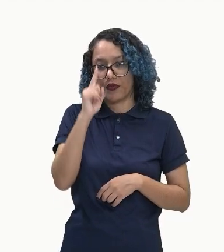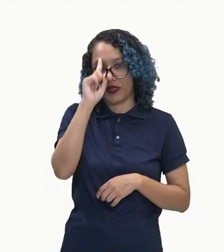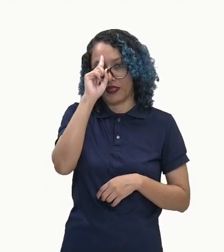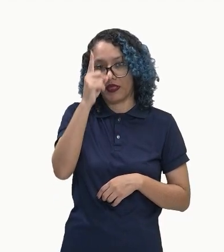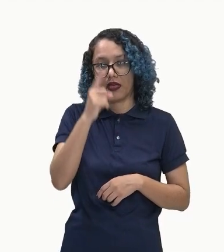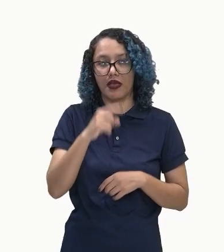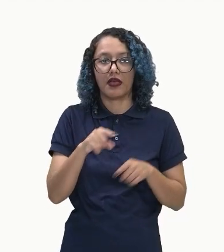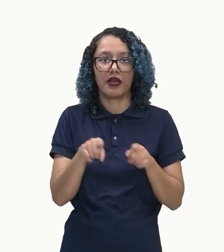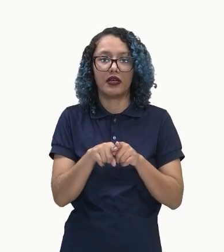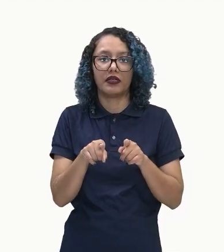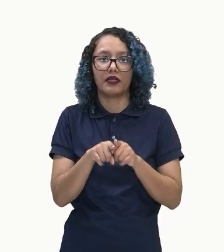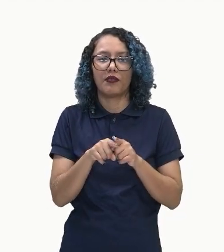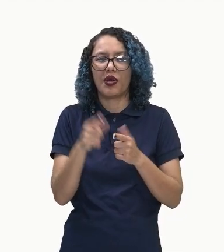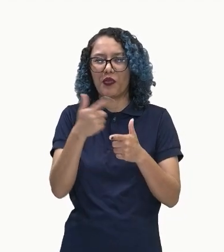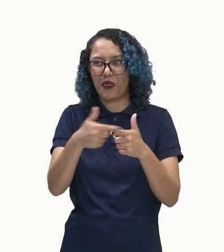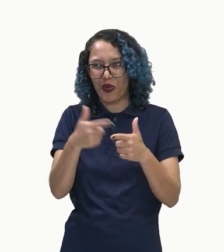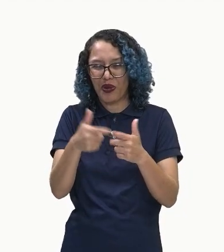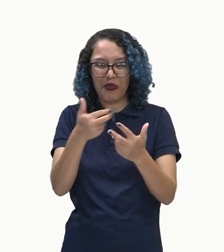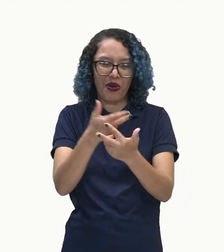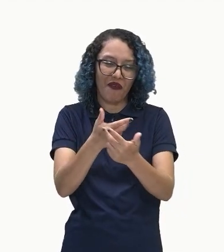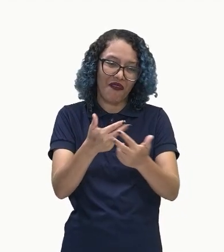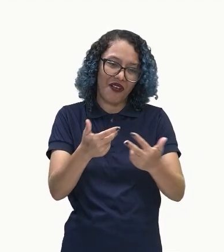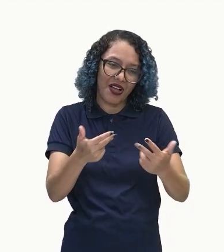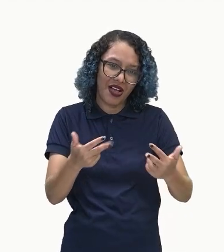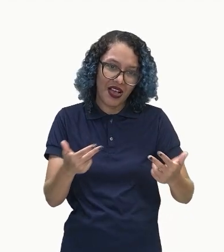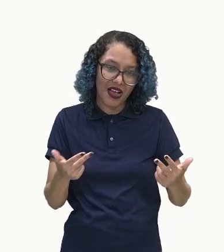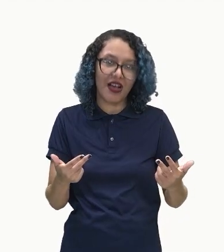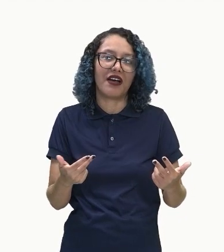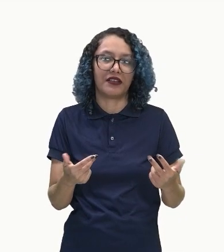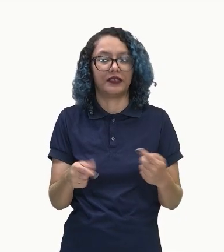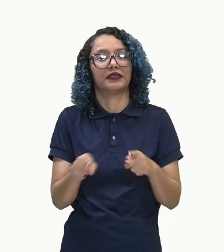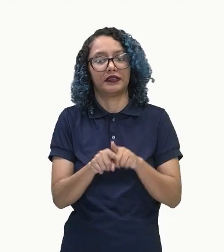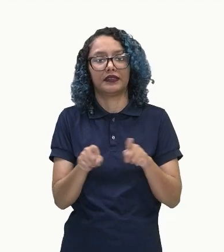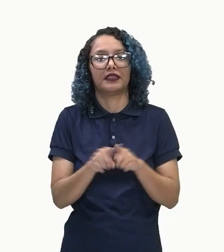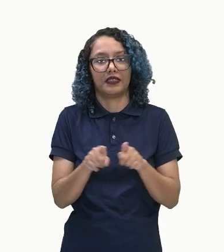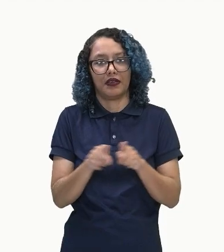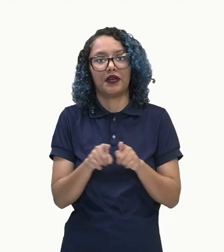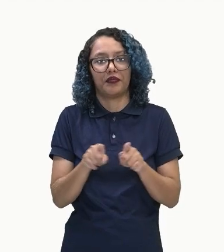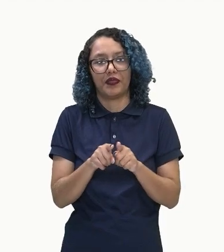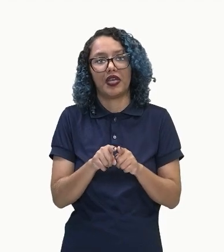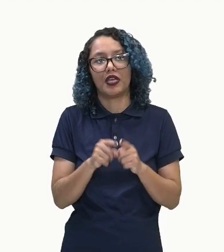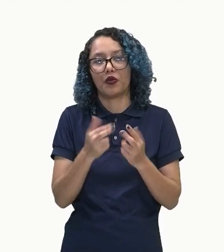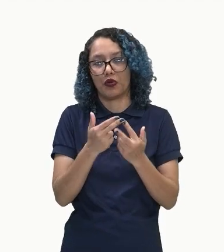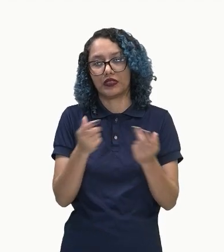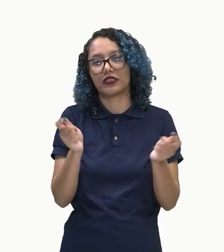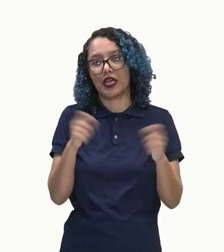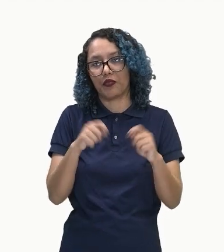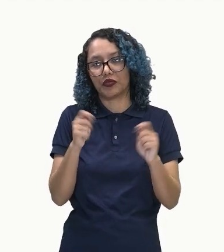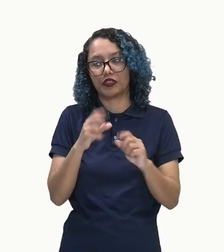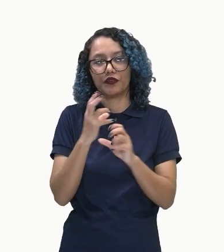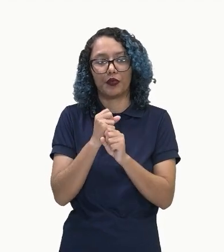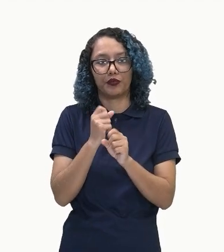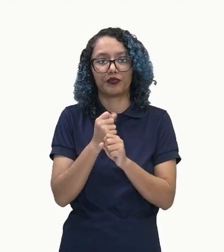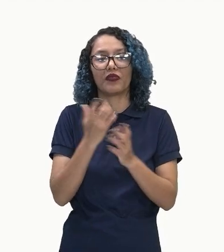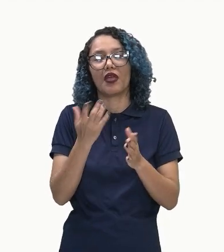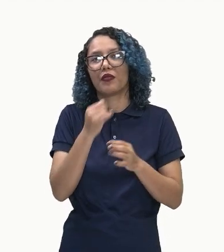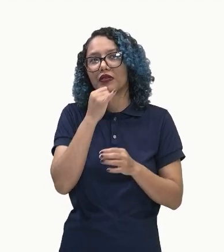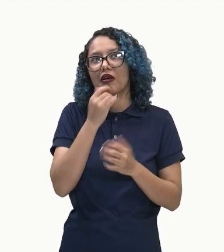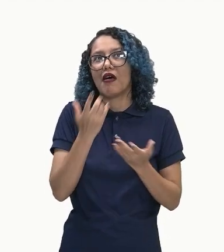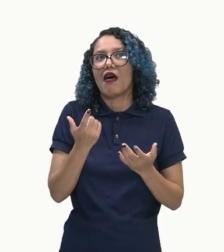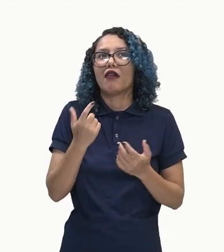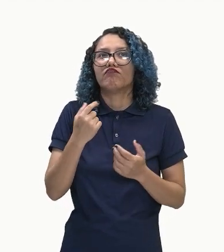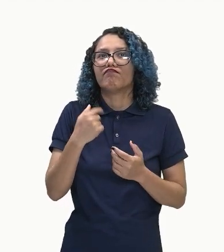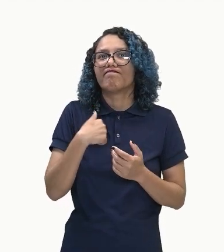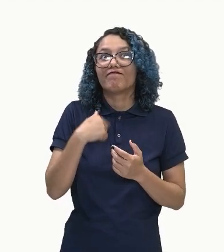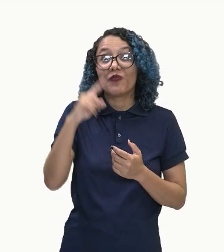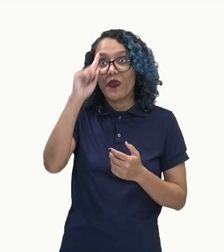problems, muitos problemas, também são coisas que nós podemos contar, tá certo? Ah, eu tive uma ideia. Olha só essas